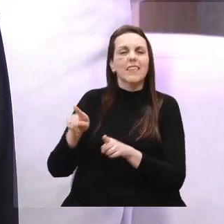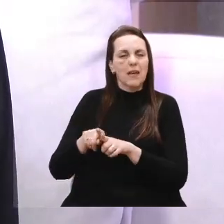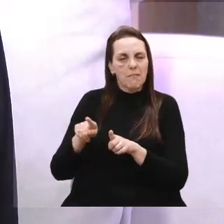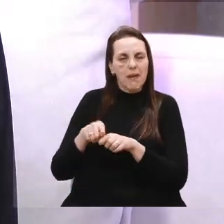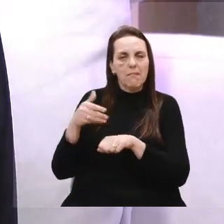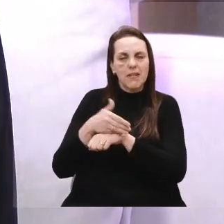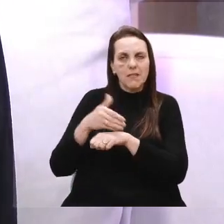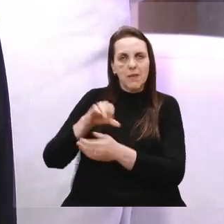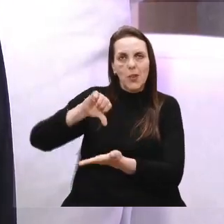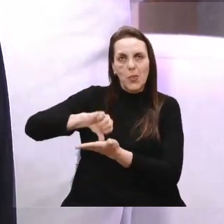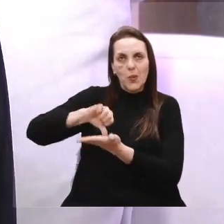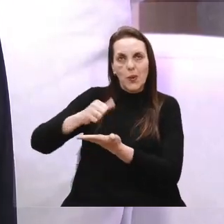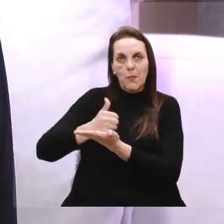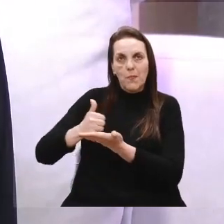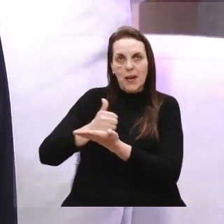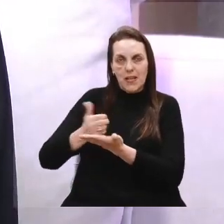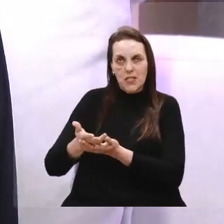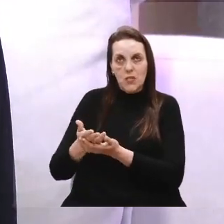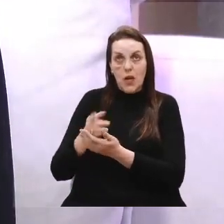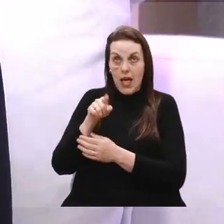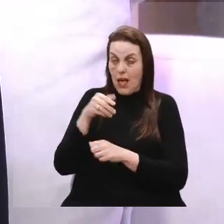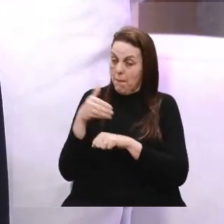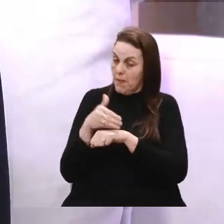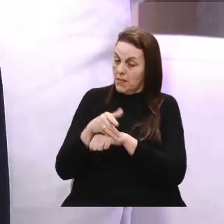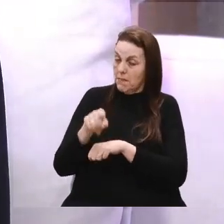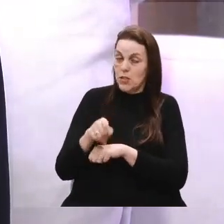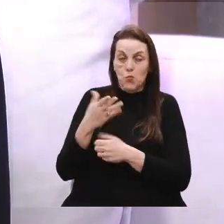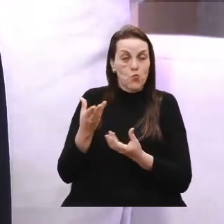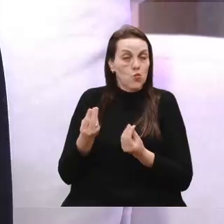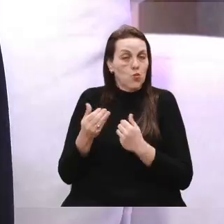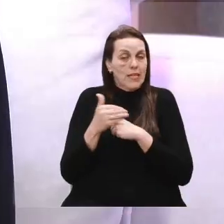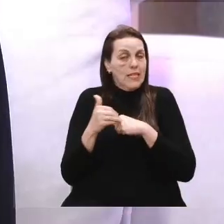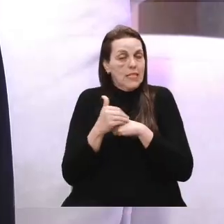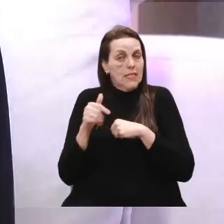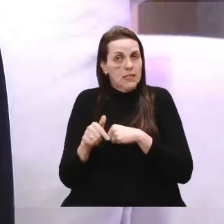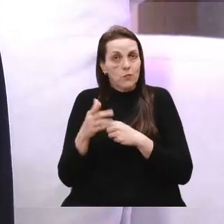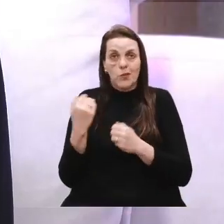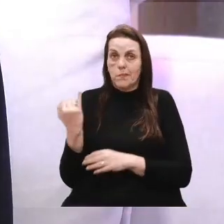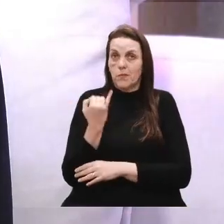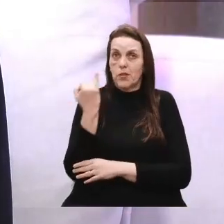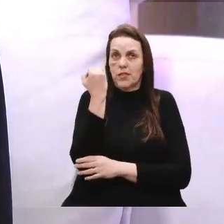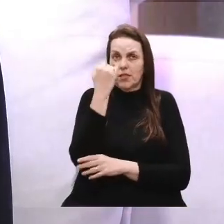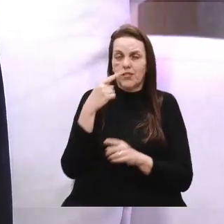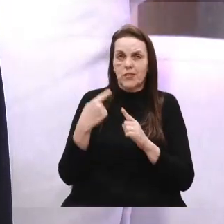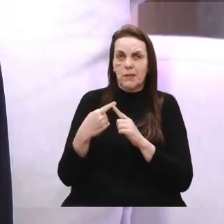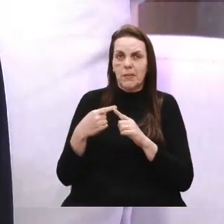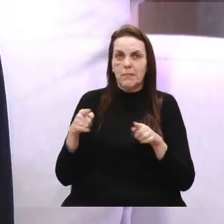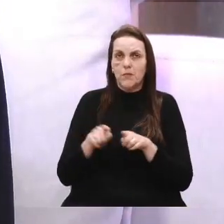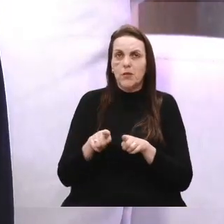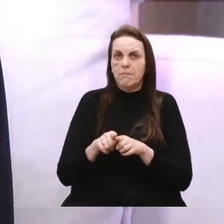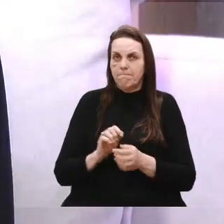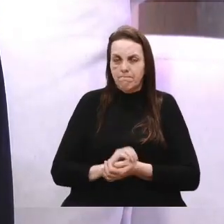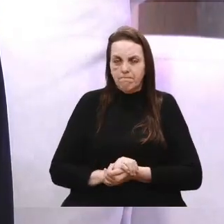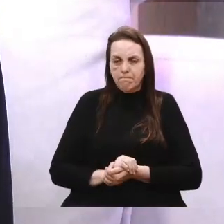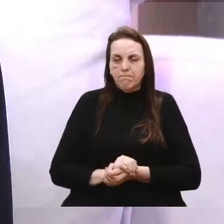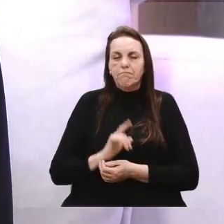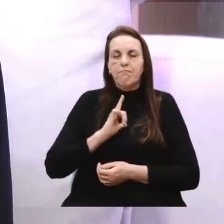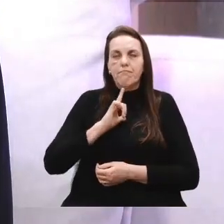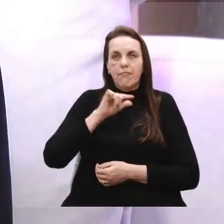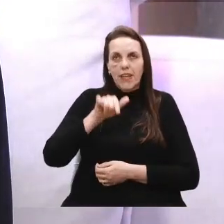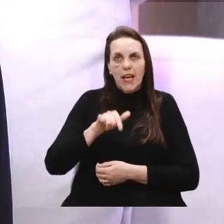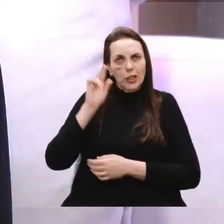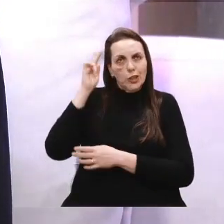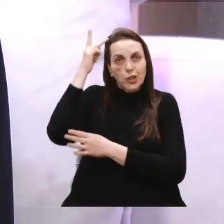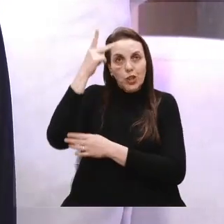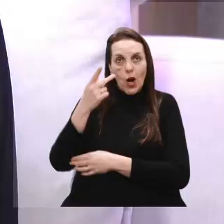Graziotin. Aliás, é uma integrante, para nós, muito querida e muito importante, porque ela nos